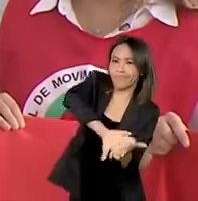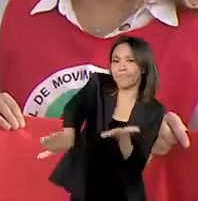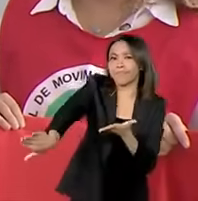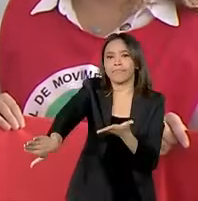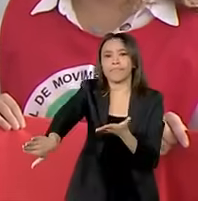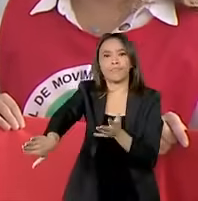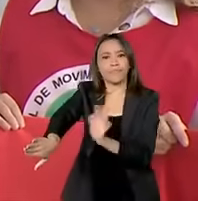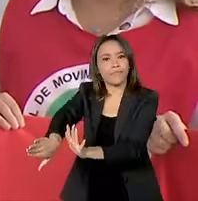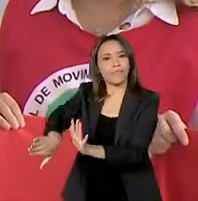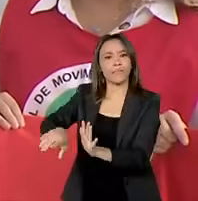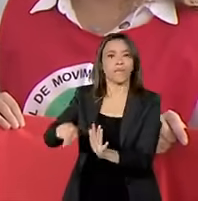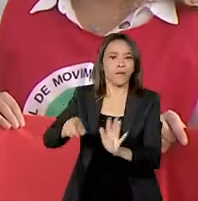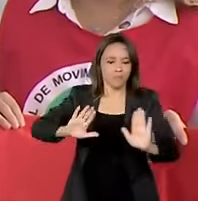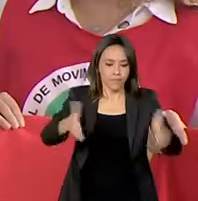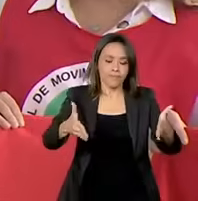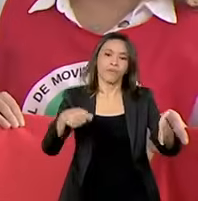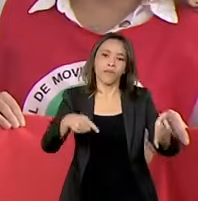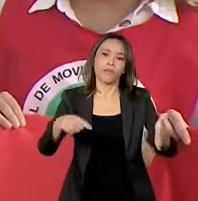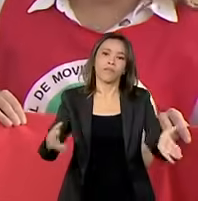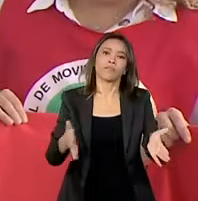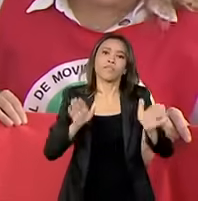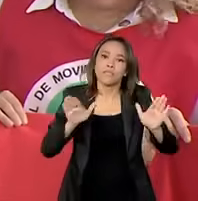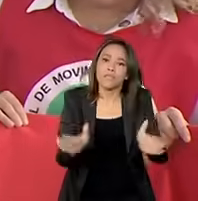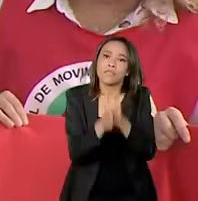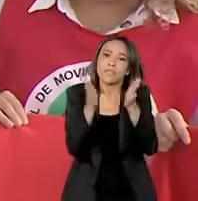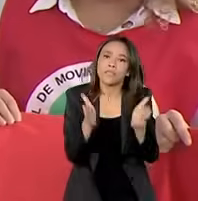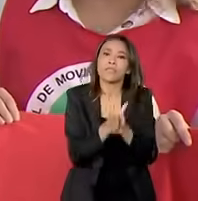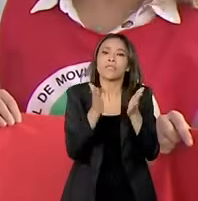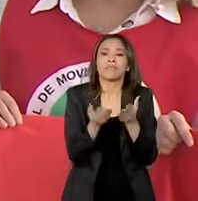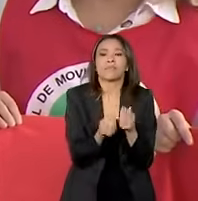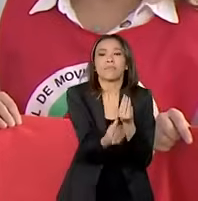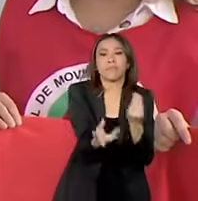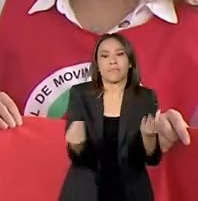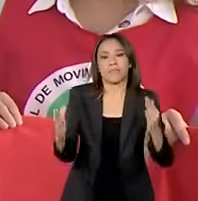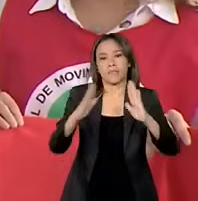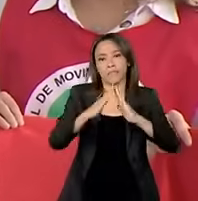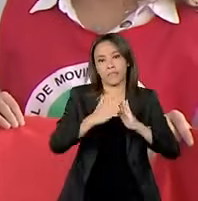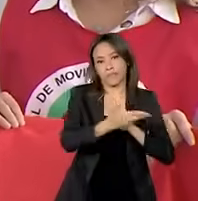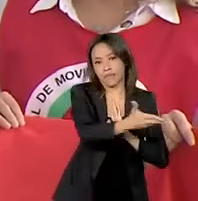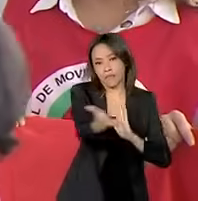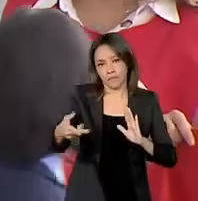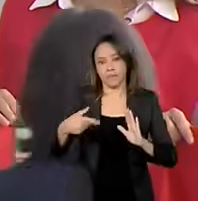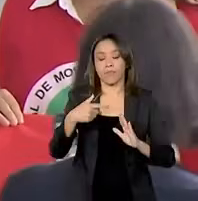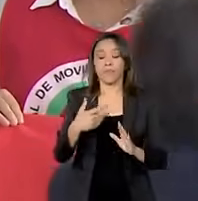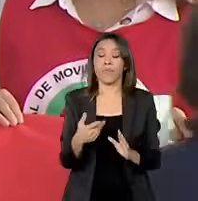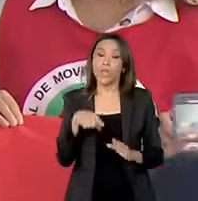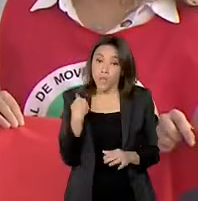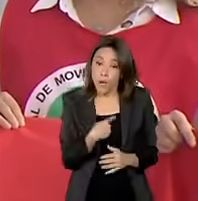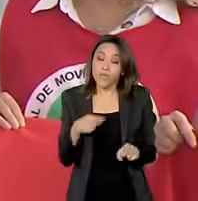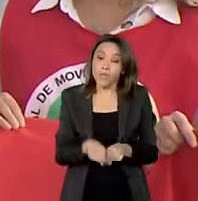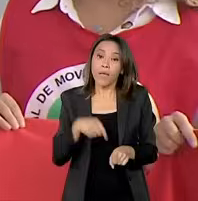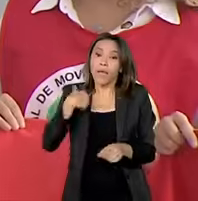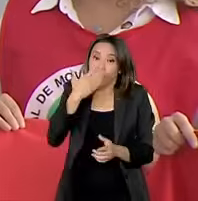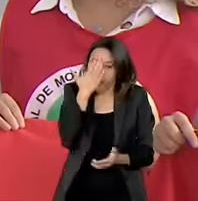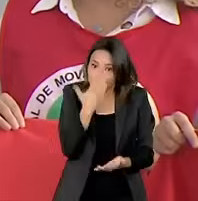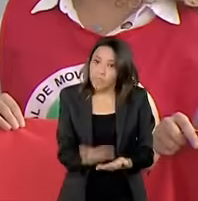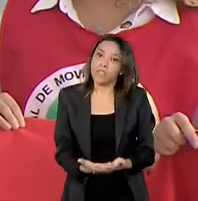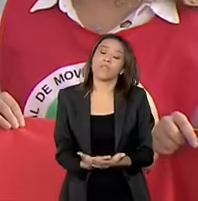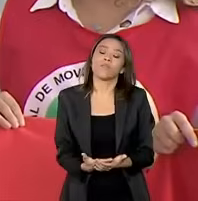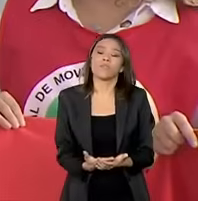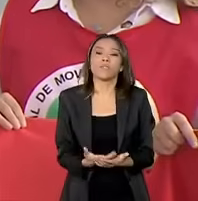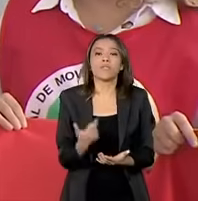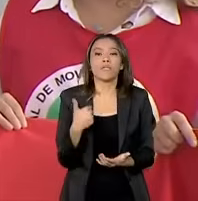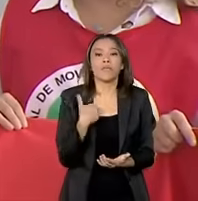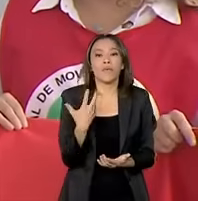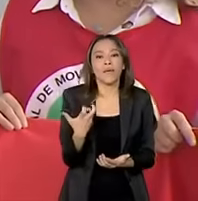promovem a falta de moradia no nosso país. A gente acredita também, senhor presidente, e queríamos dar uma